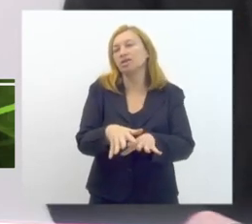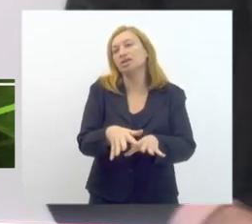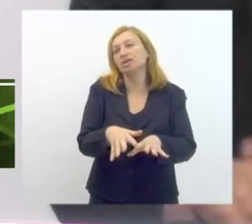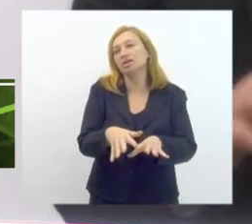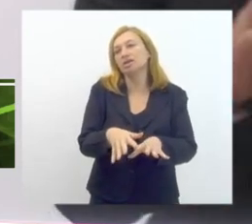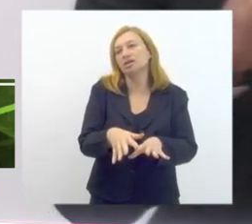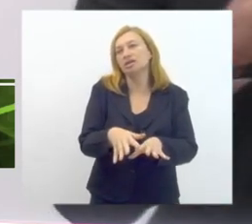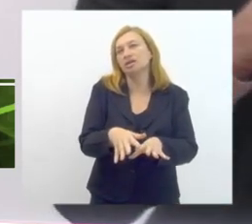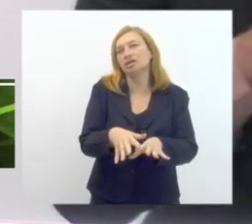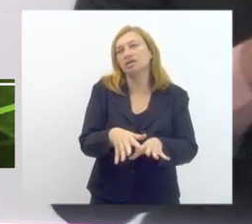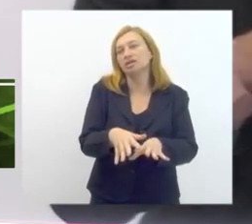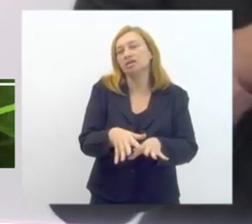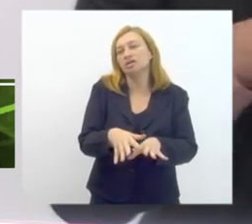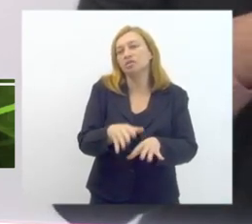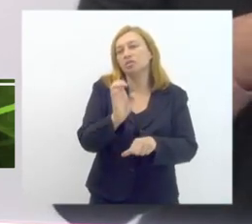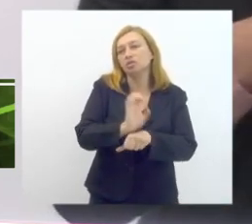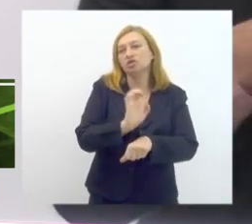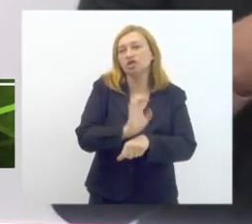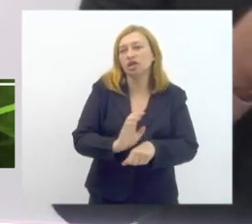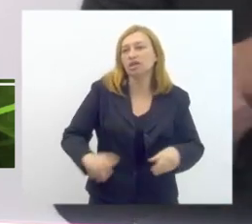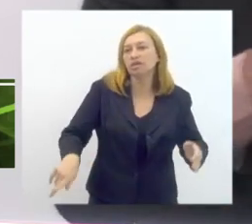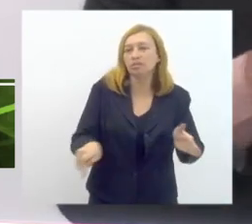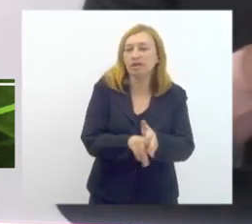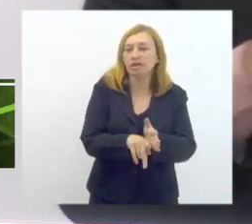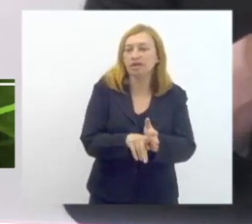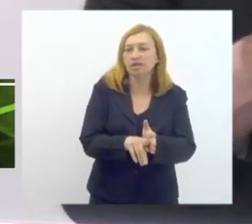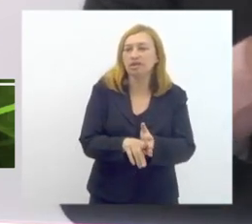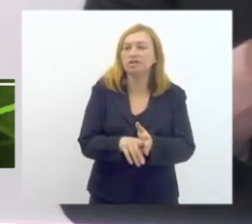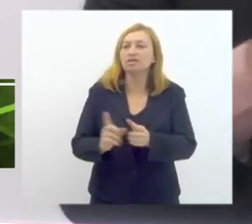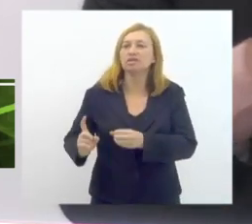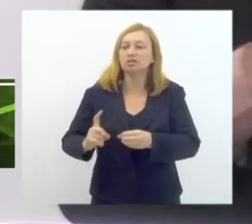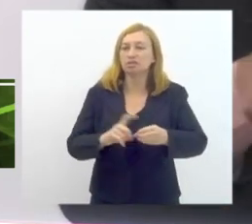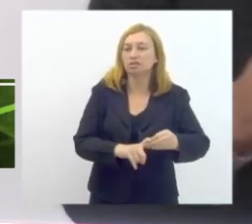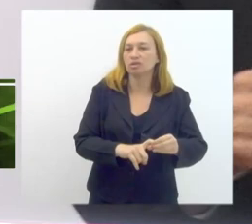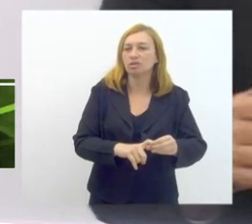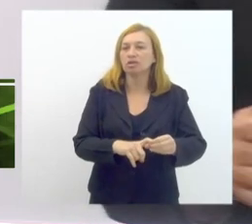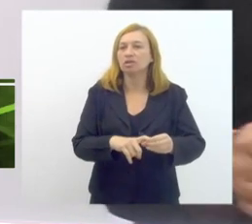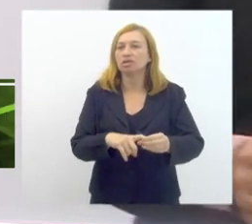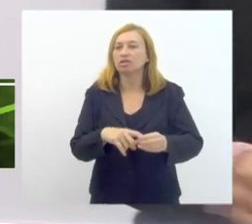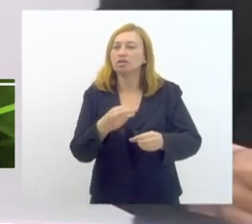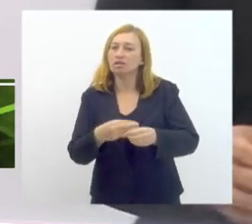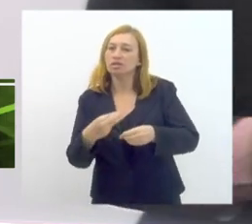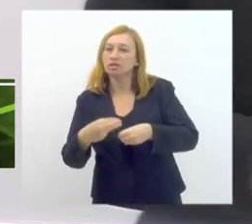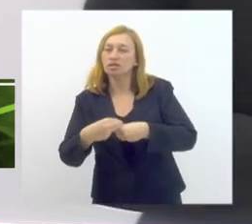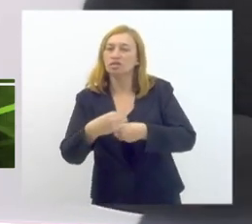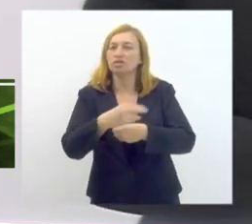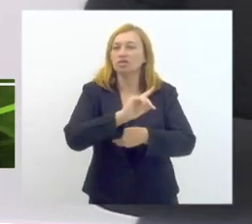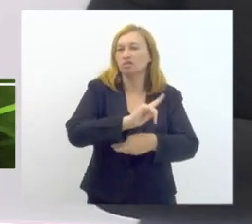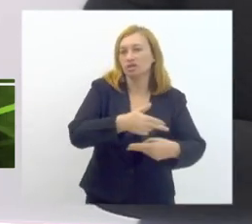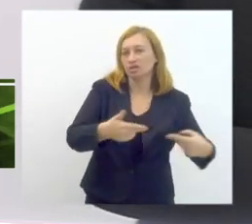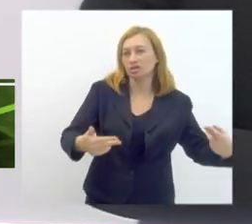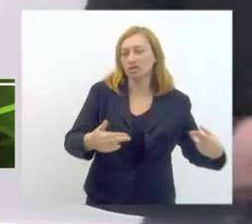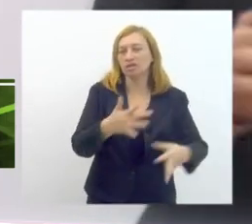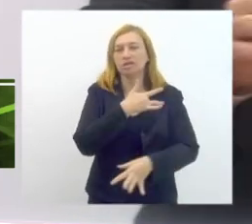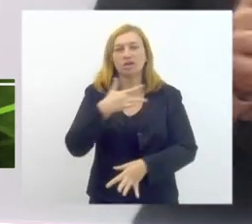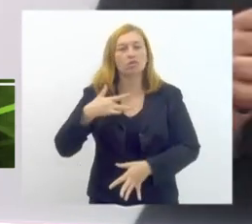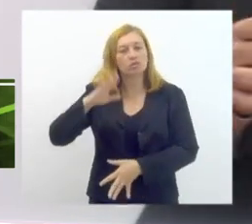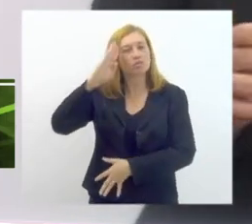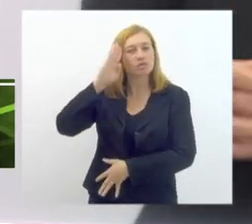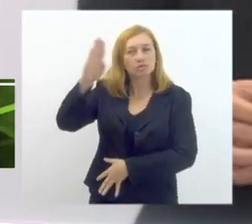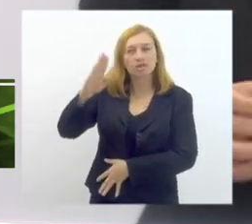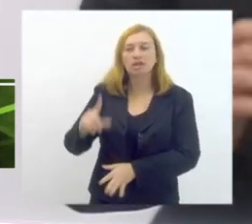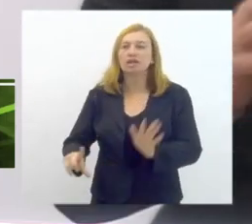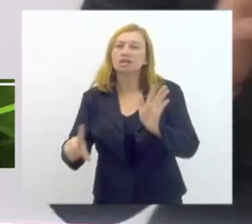o Estado como membro dos consórcios intermunicipais, principalmente saúde. Essa lei específica